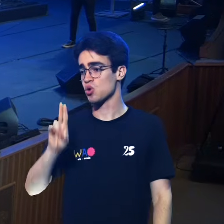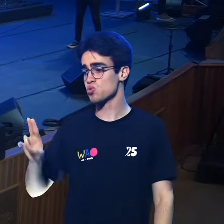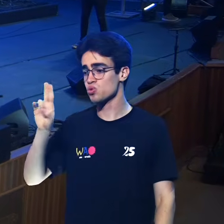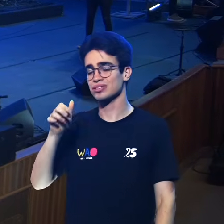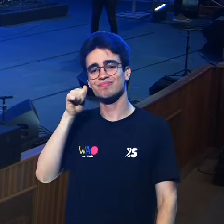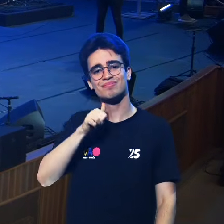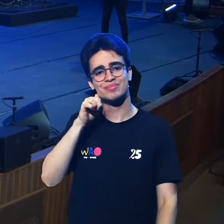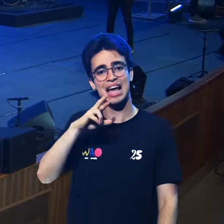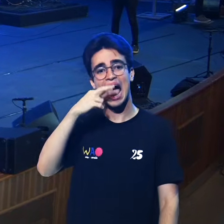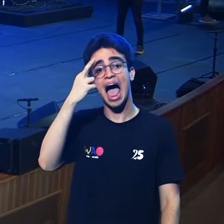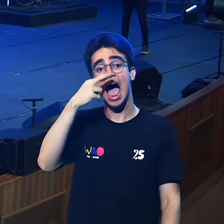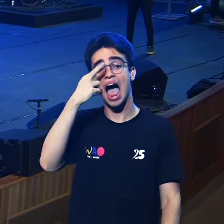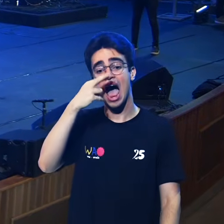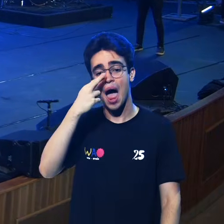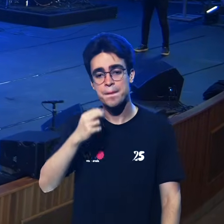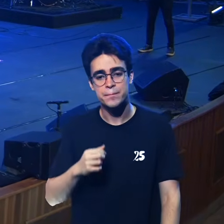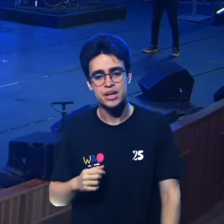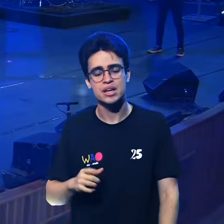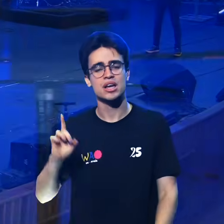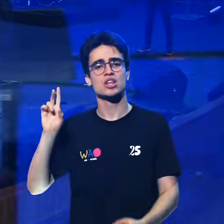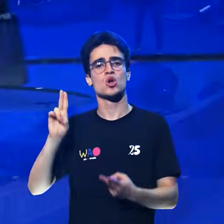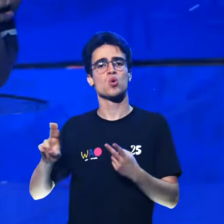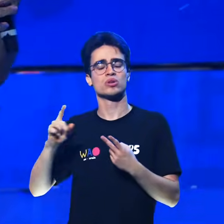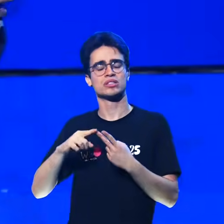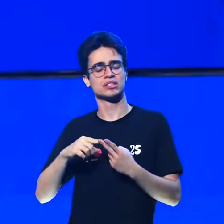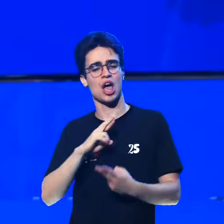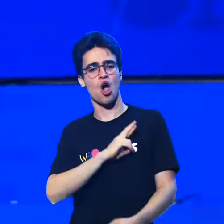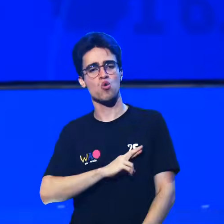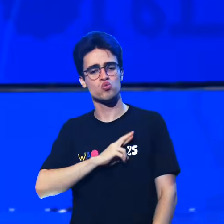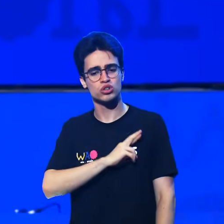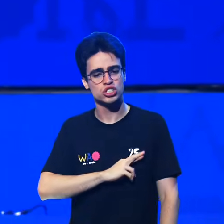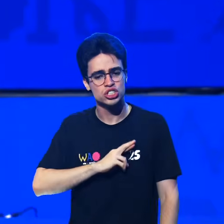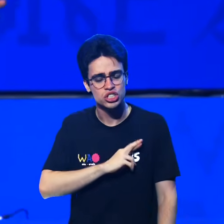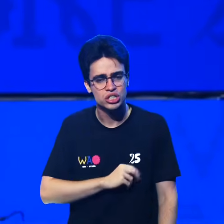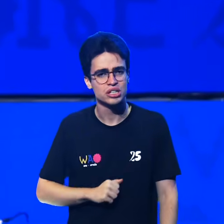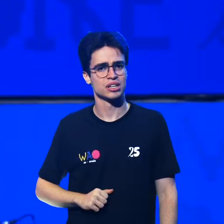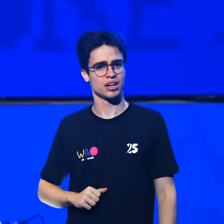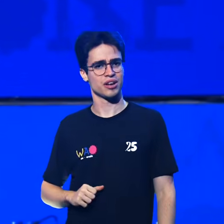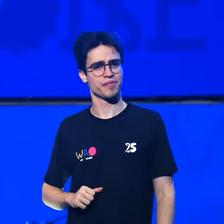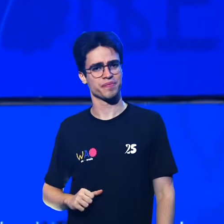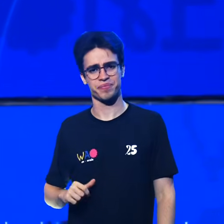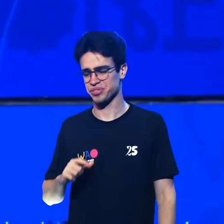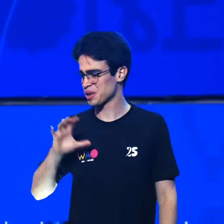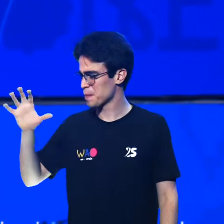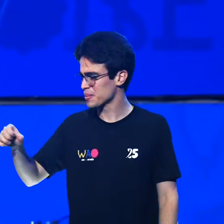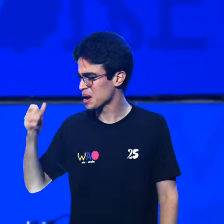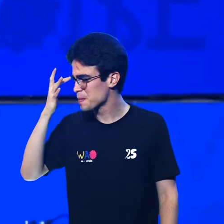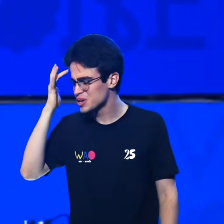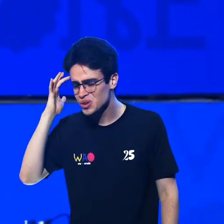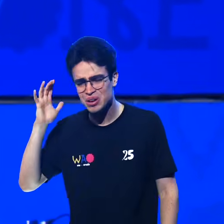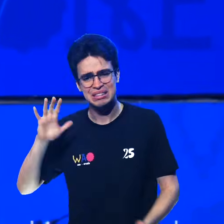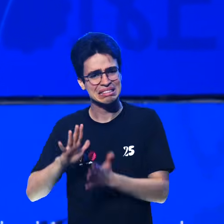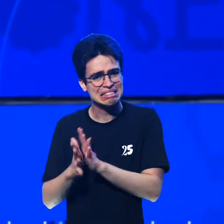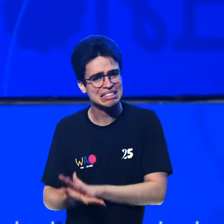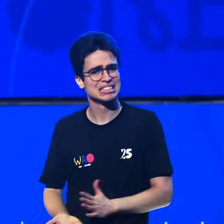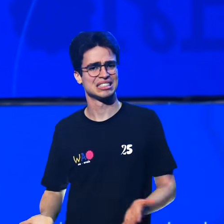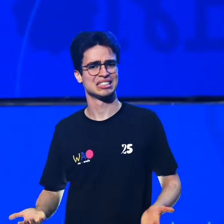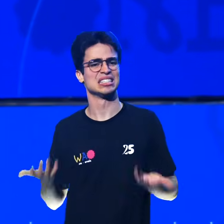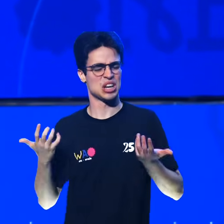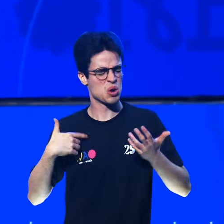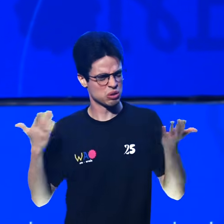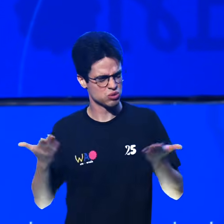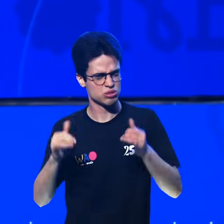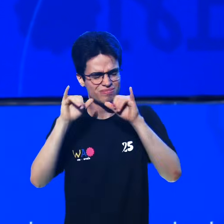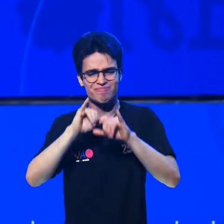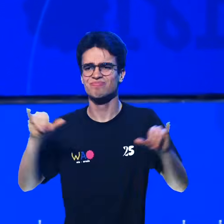Raabe, quando Deus usa Ruth, pegando gente, irmãos, eu quero profetizar sobre essa